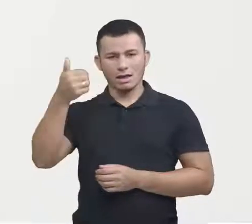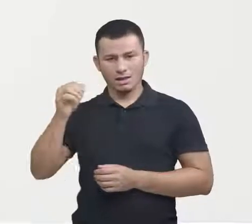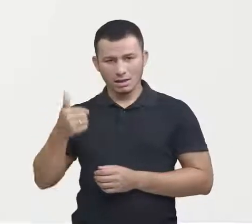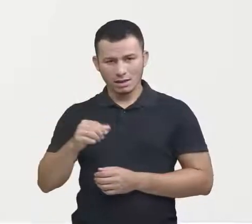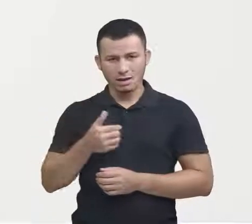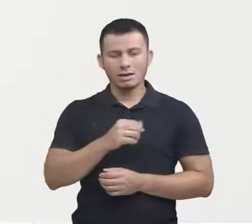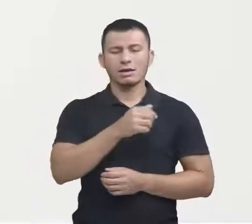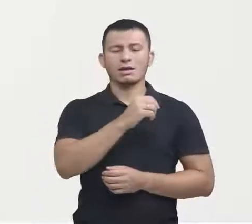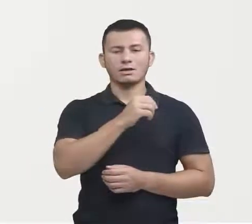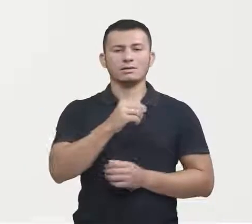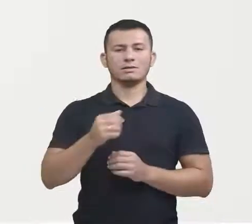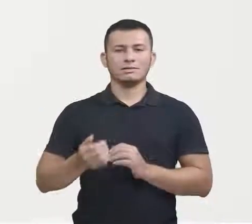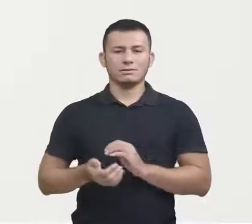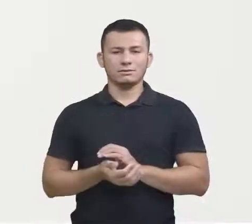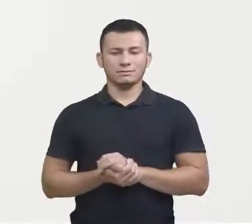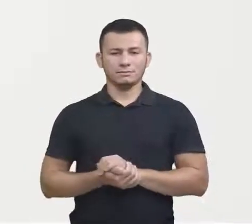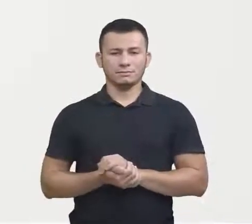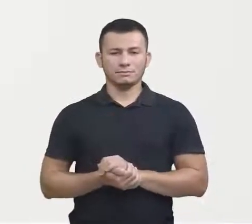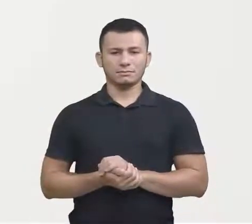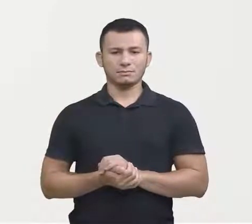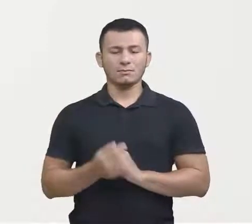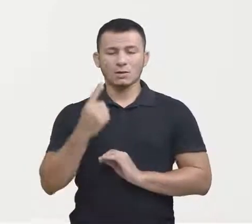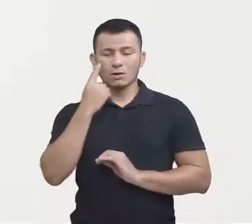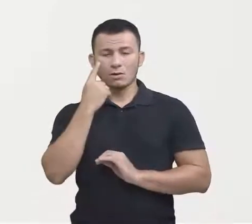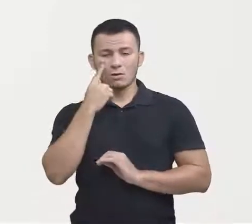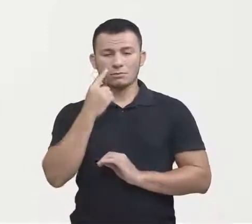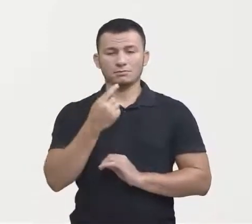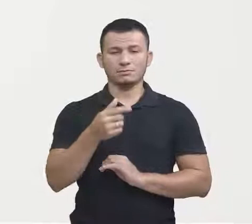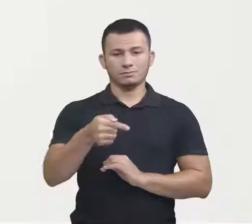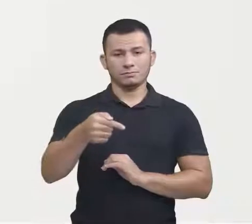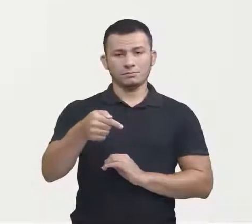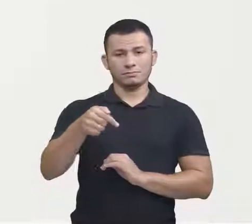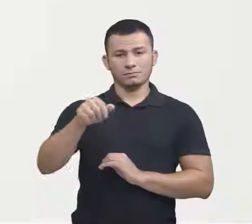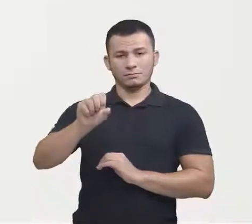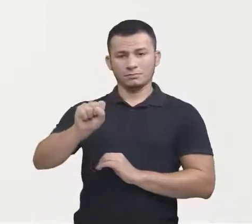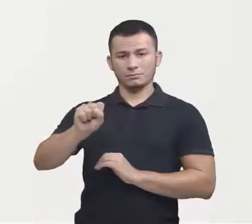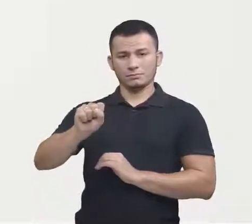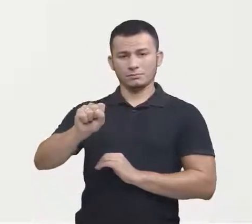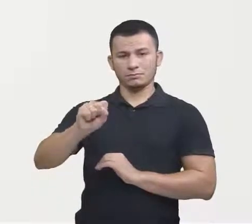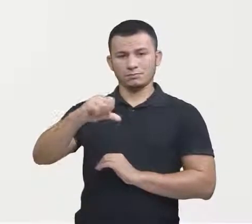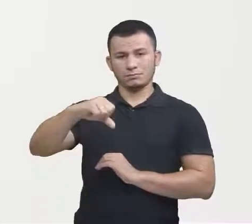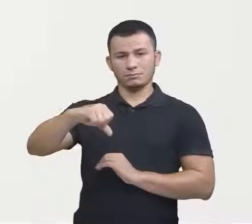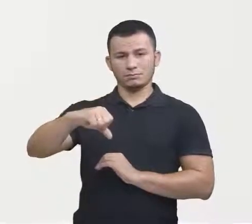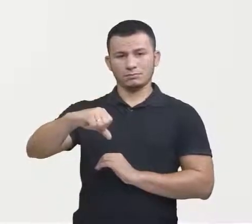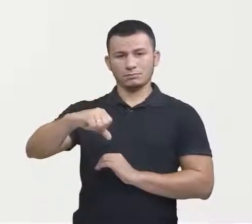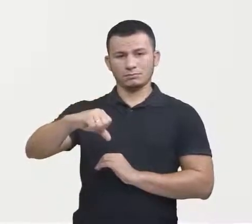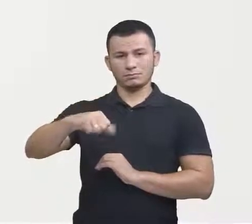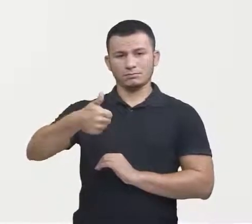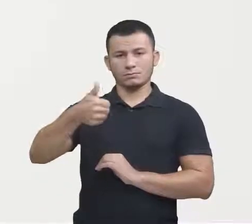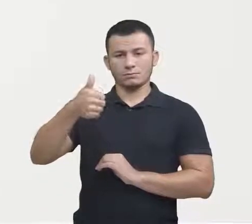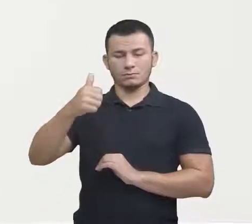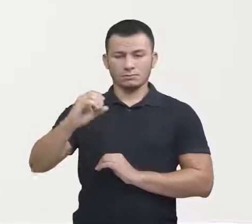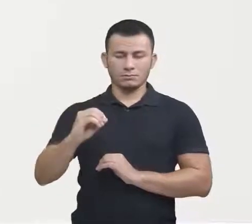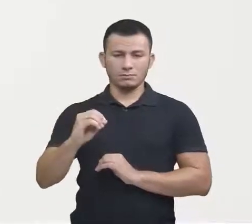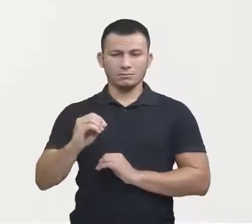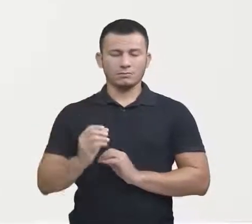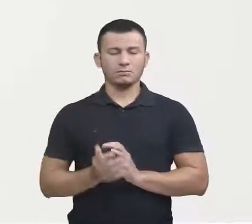4 5 6 7 8 9